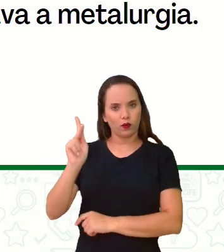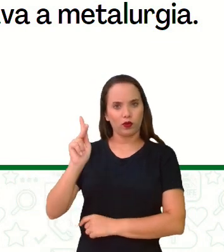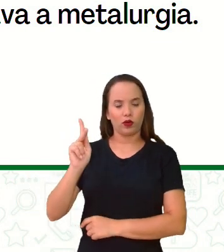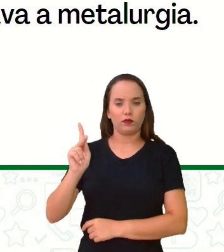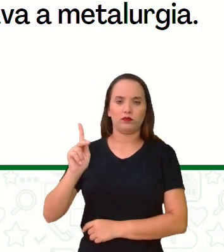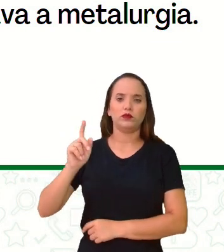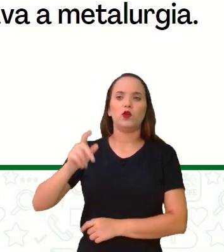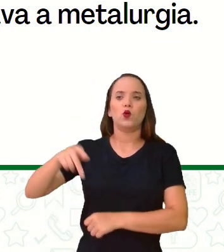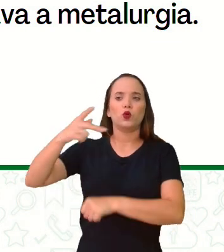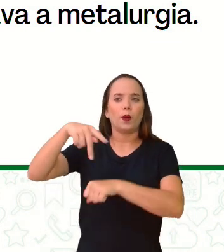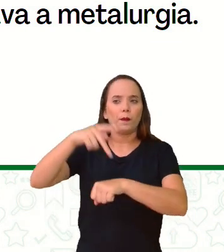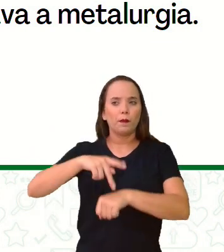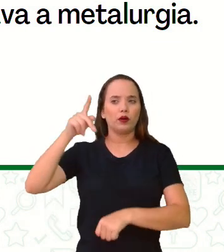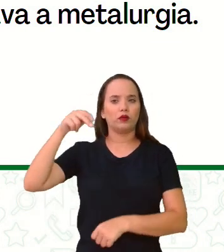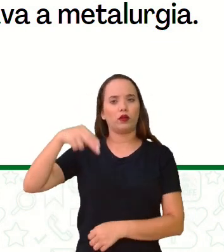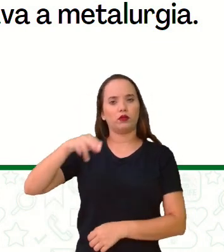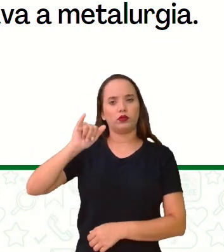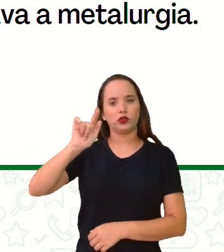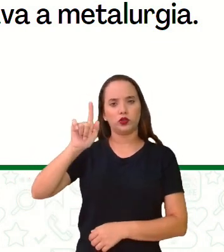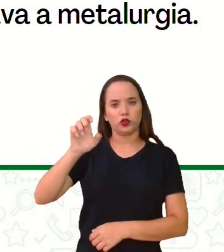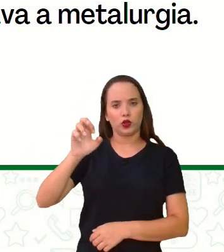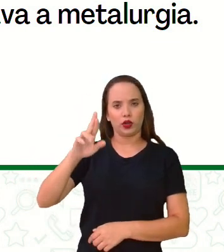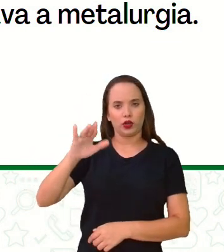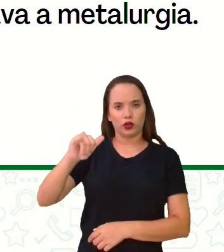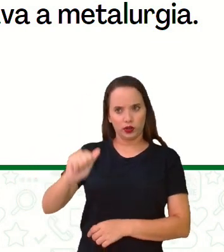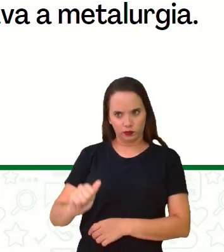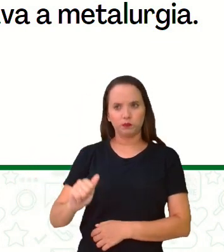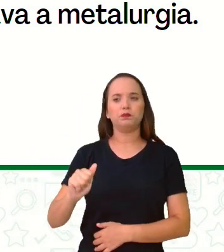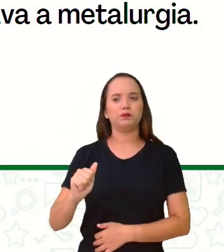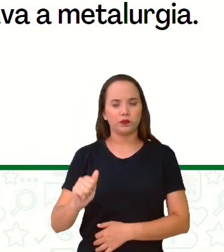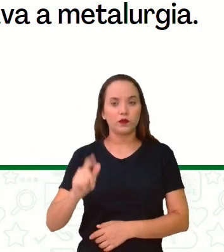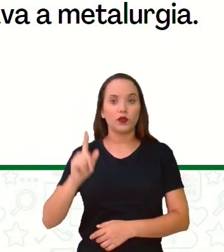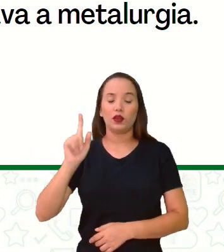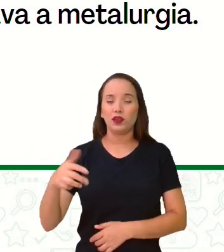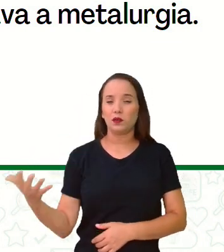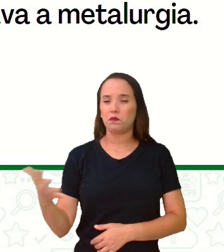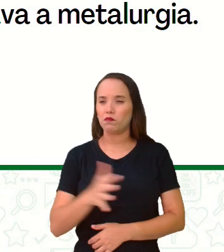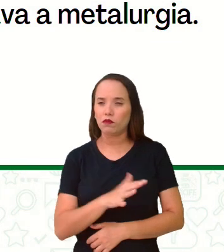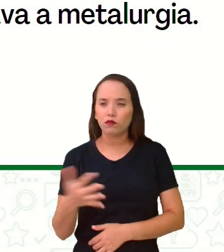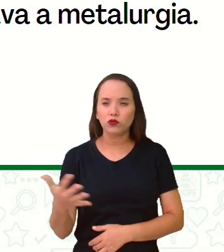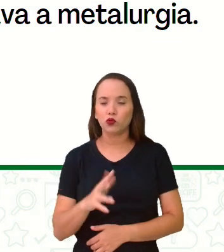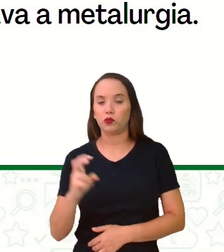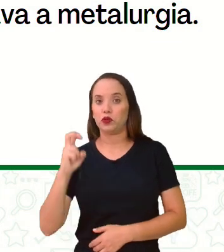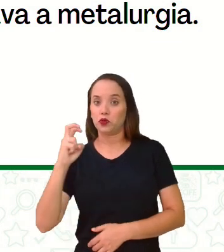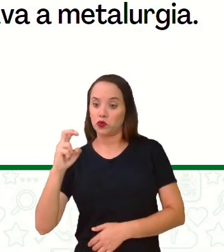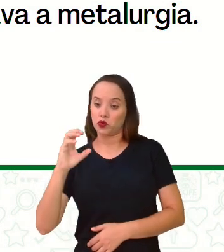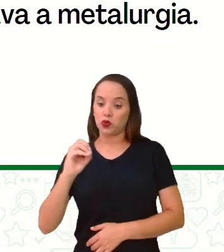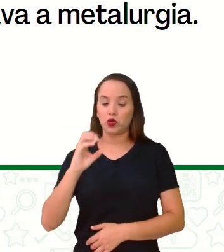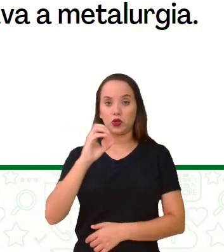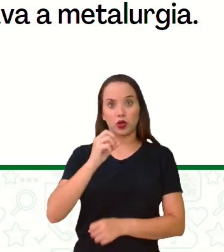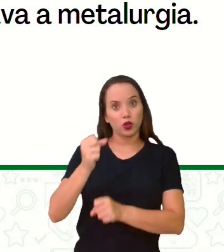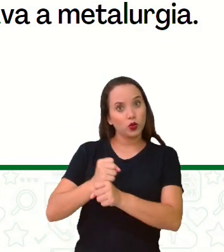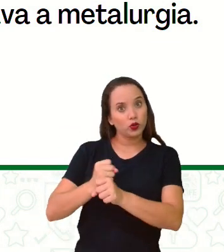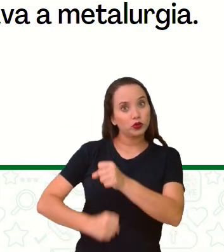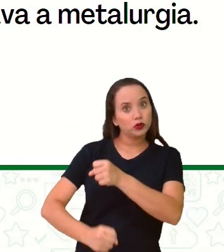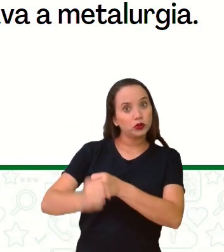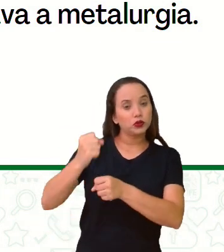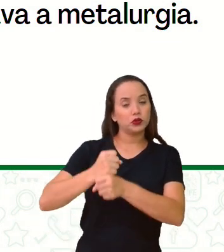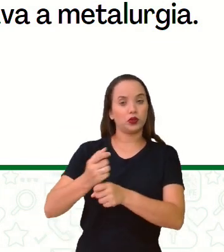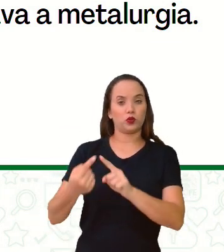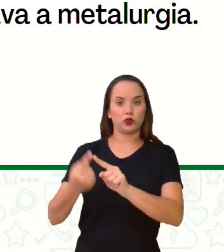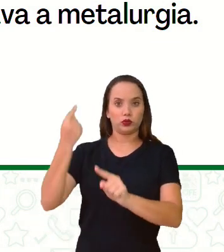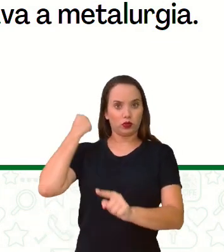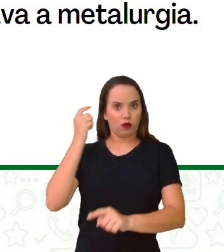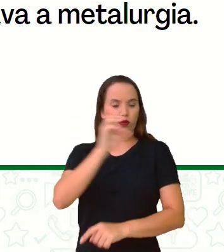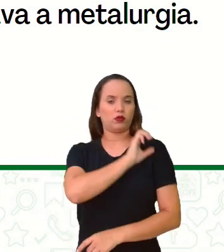de aproximadamente 500 anos antes de Cristo. Nok era uma civilização existente